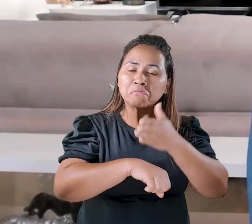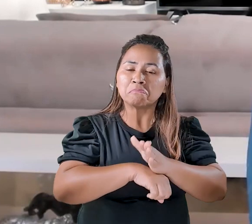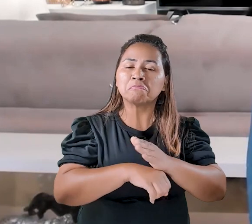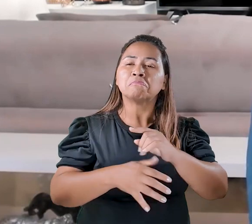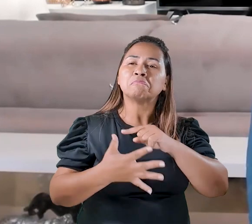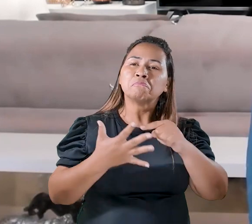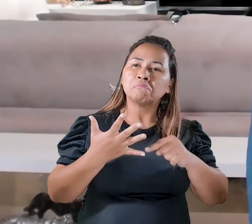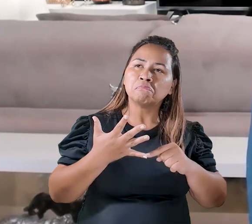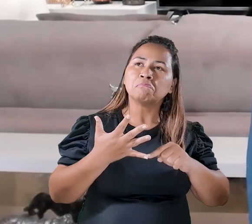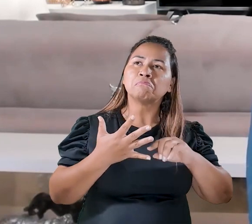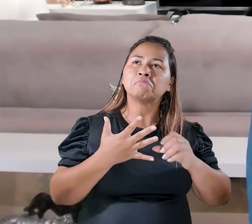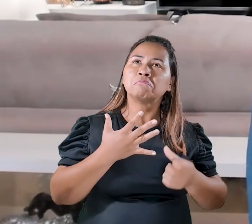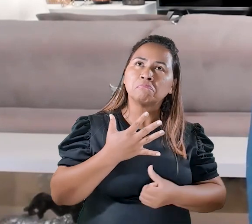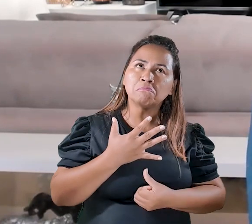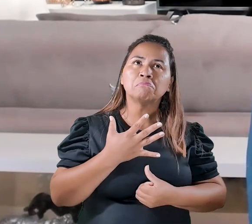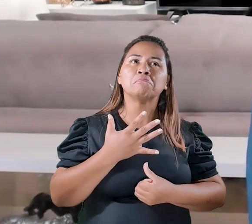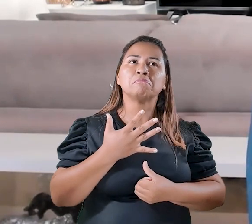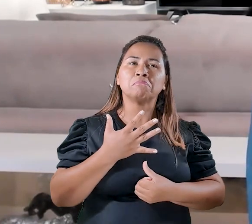talvez